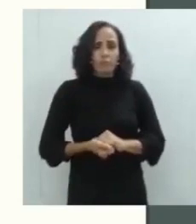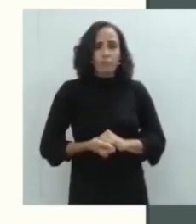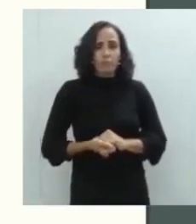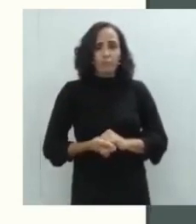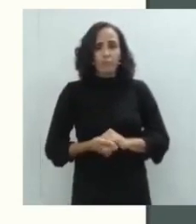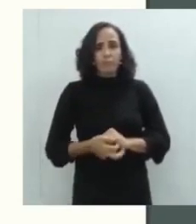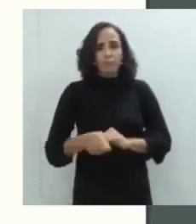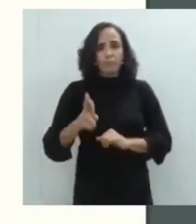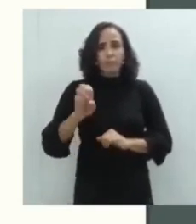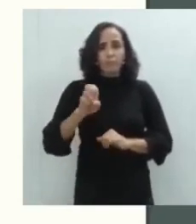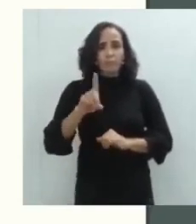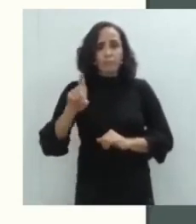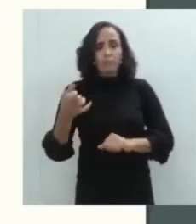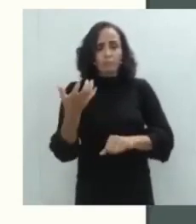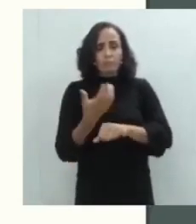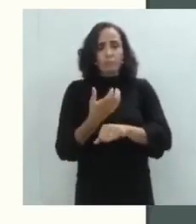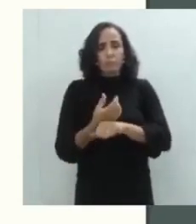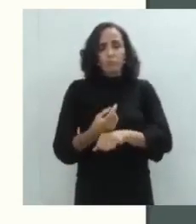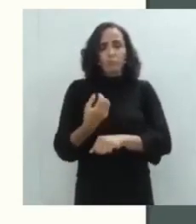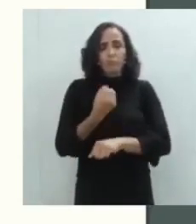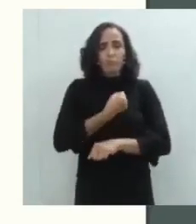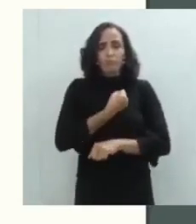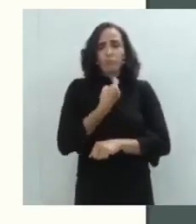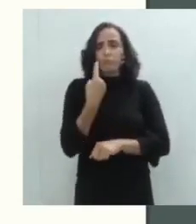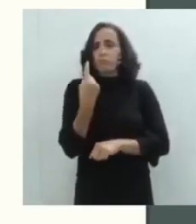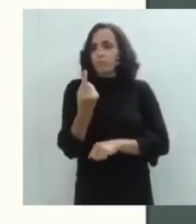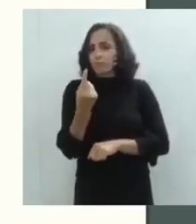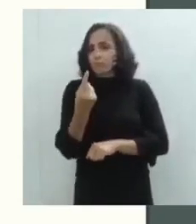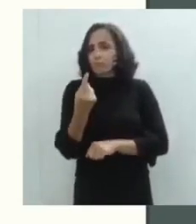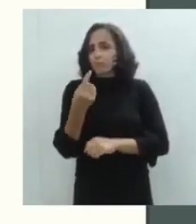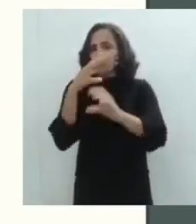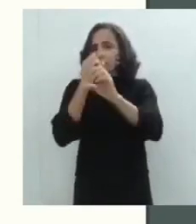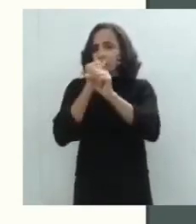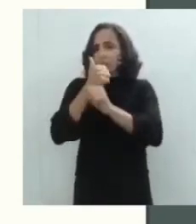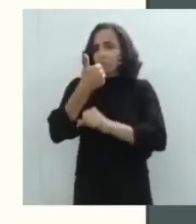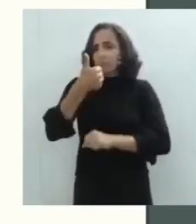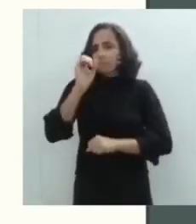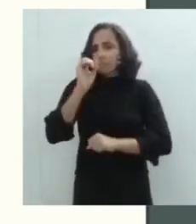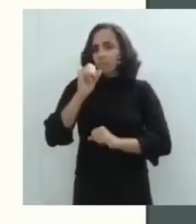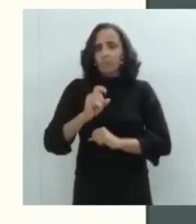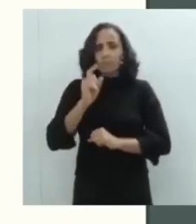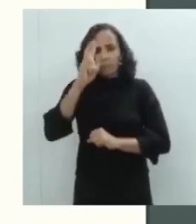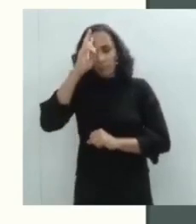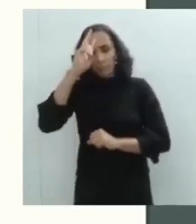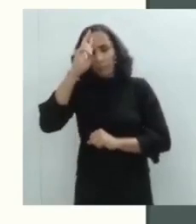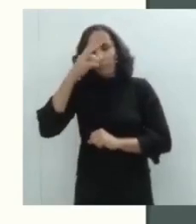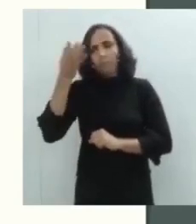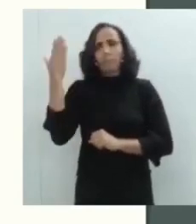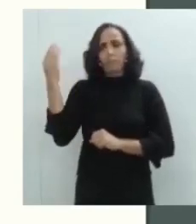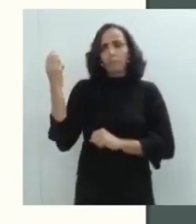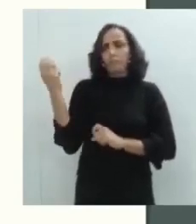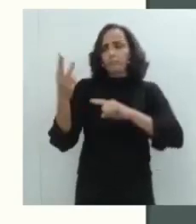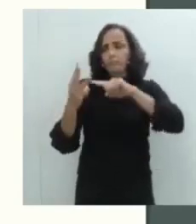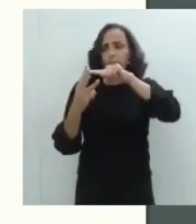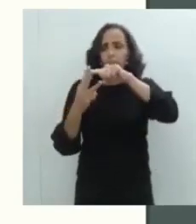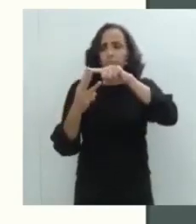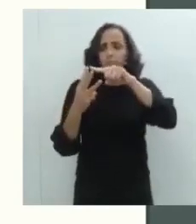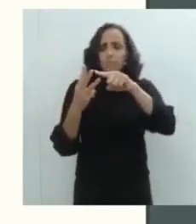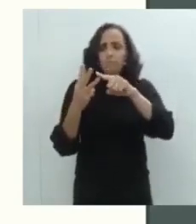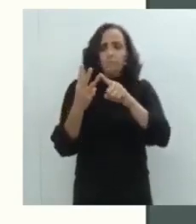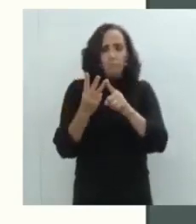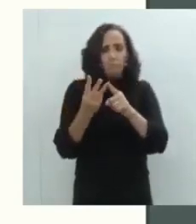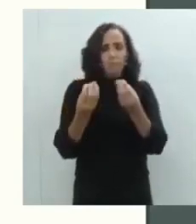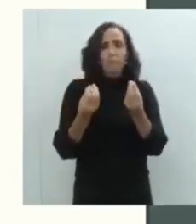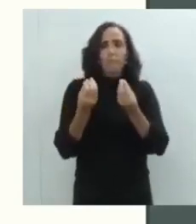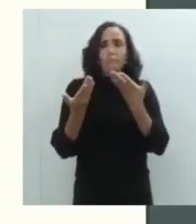Redes, disciplina e nota 1, 10. Lembra que a gente registrou 3 notas, nota 1, nota 2 e nota 3,